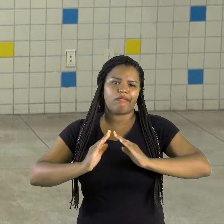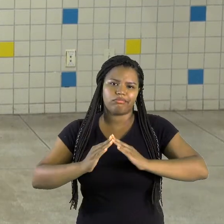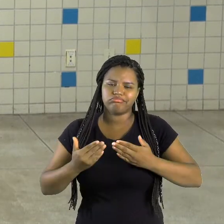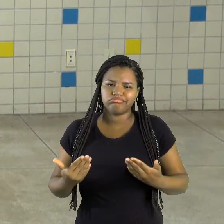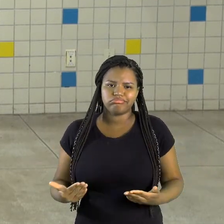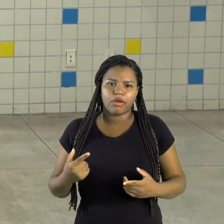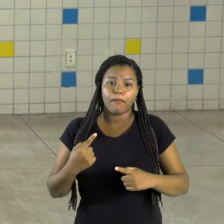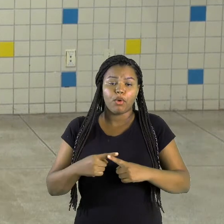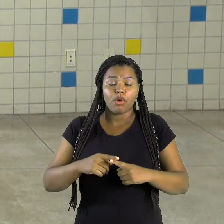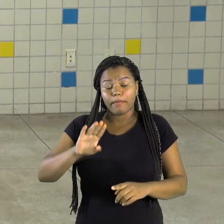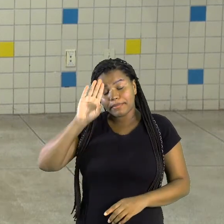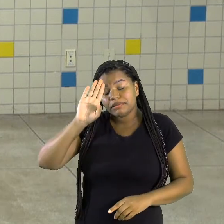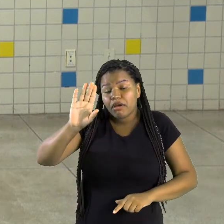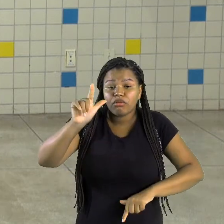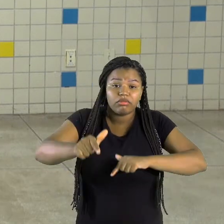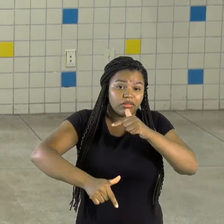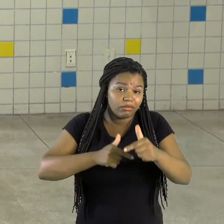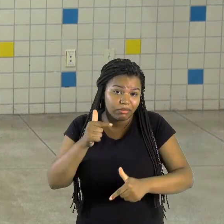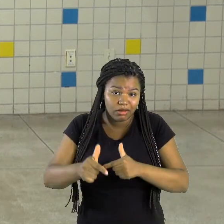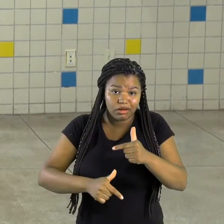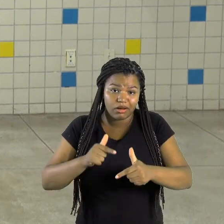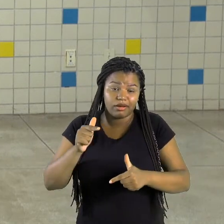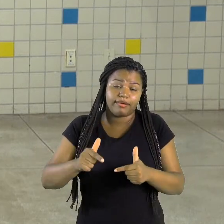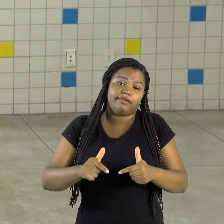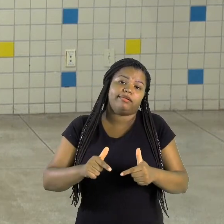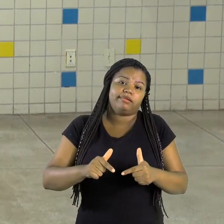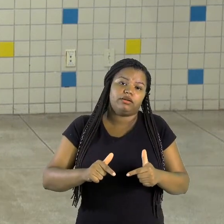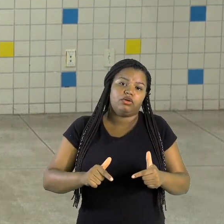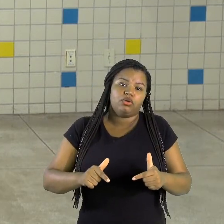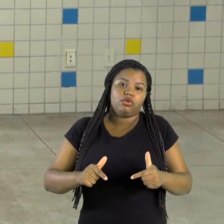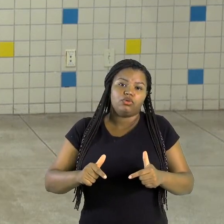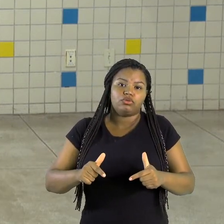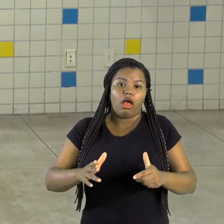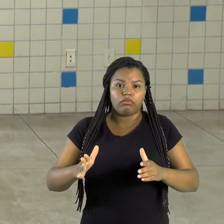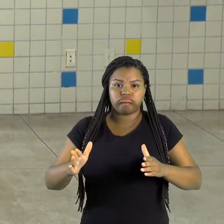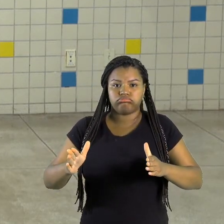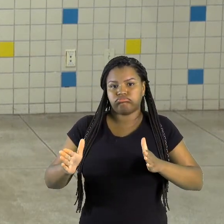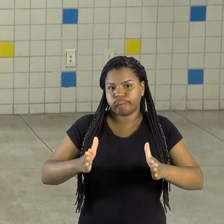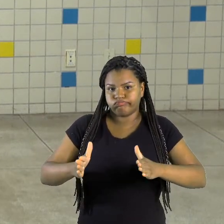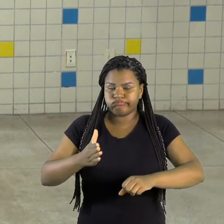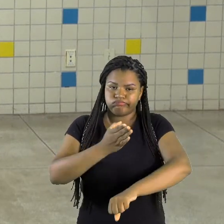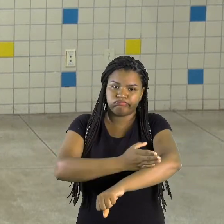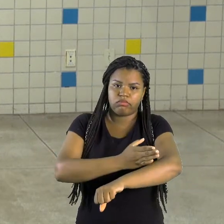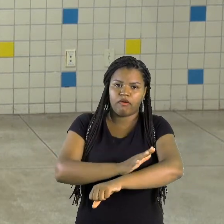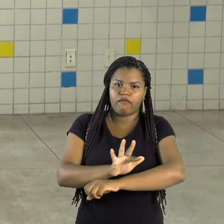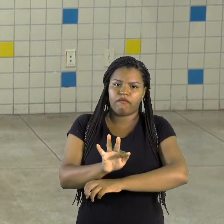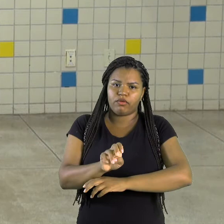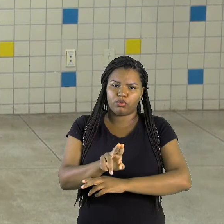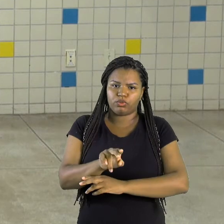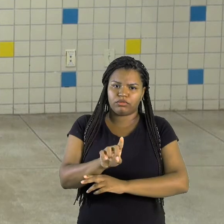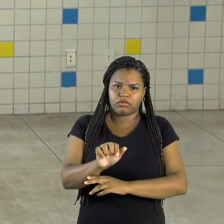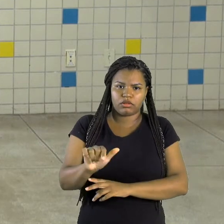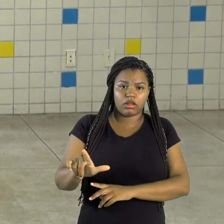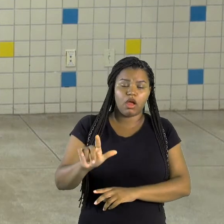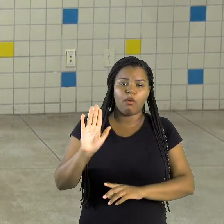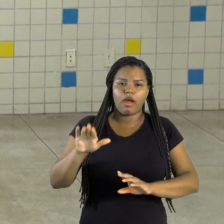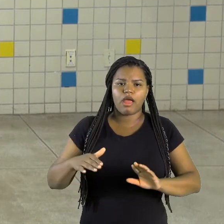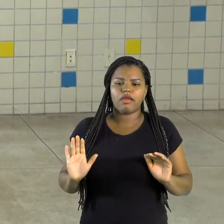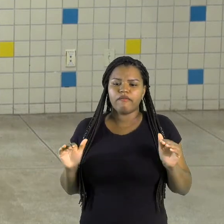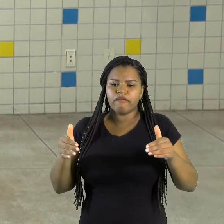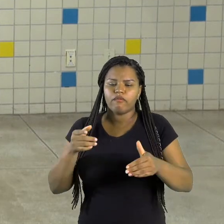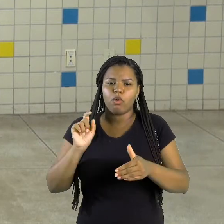principal atividade no tempo, nos períodos medieval, no período feudal, estava ligada à vida no campo, à